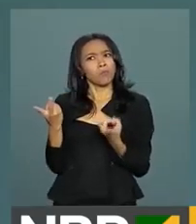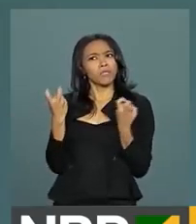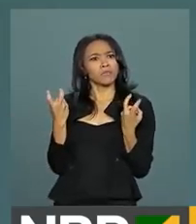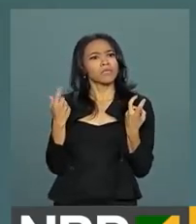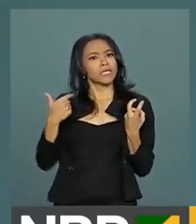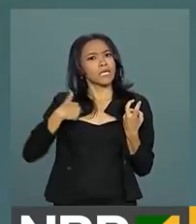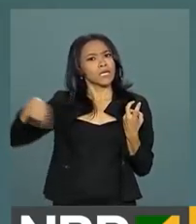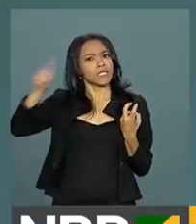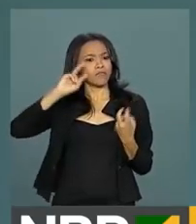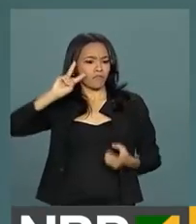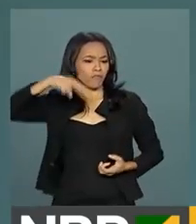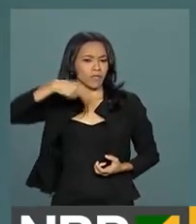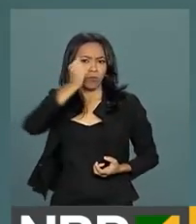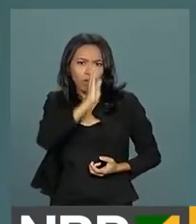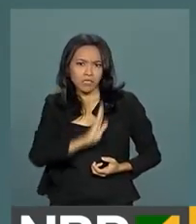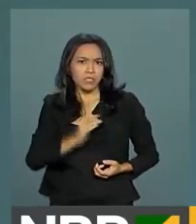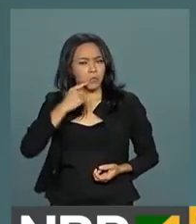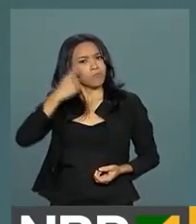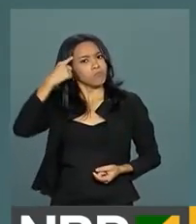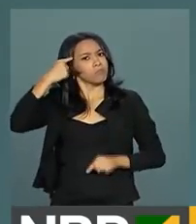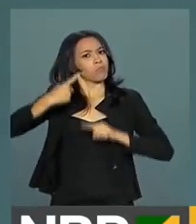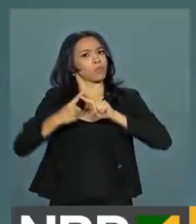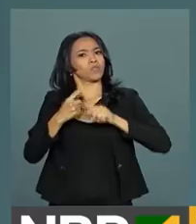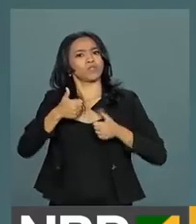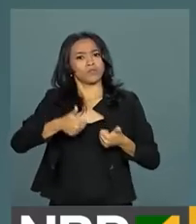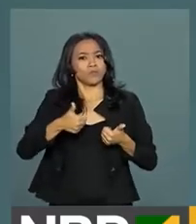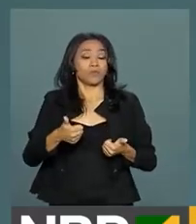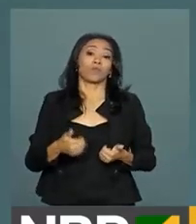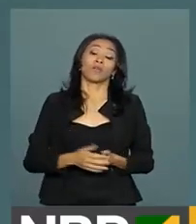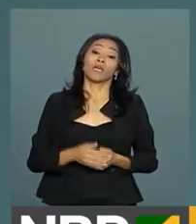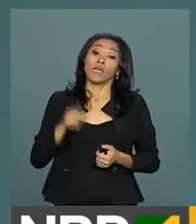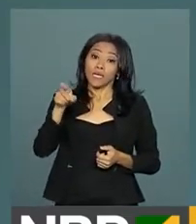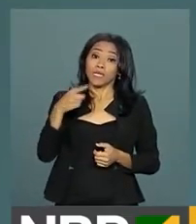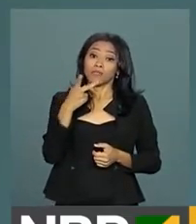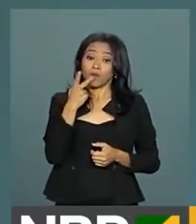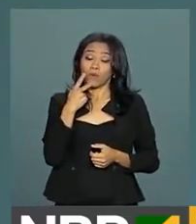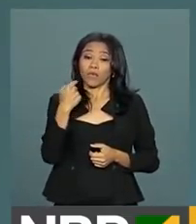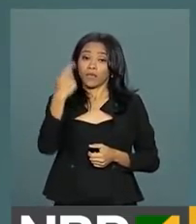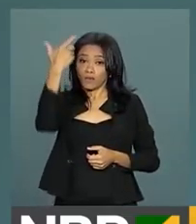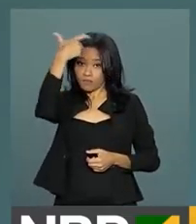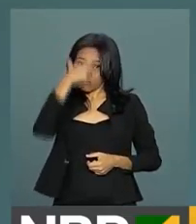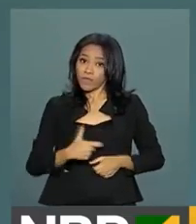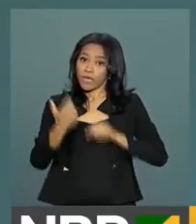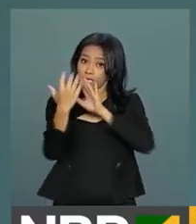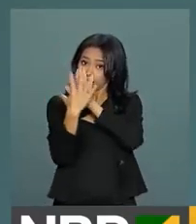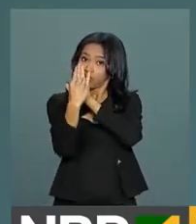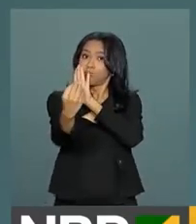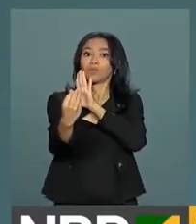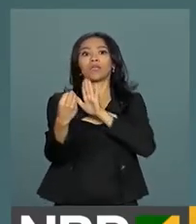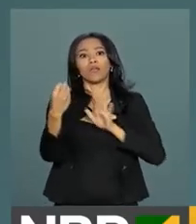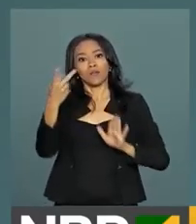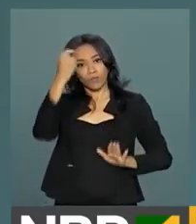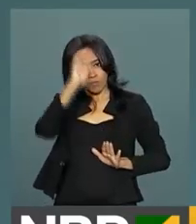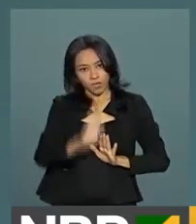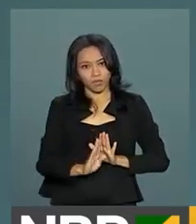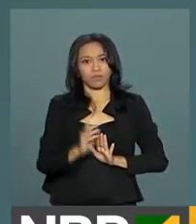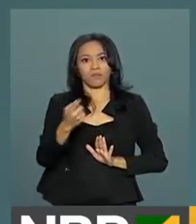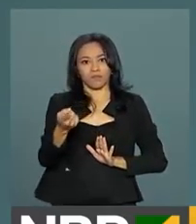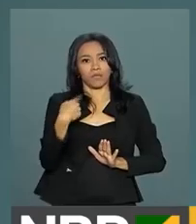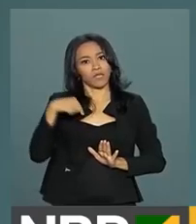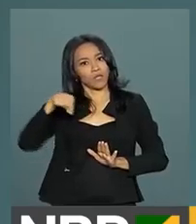enxergam o nosso país aliás dizia eu que o exemplo até para nós outros aqui para que tenhamos o otimismo do